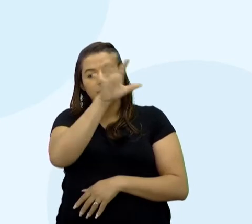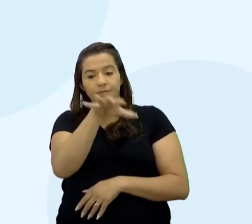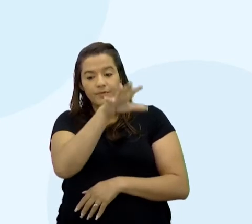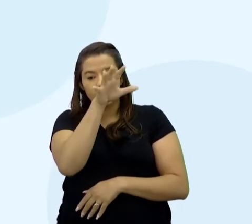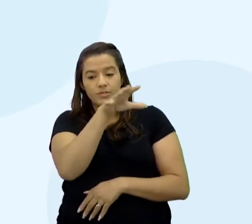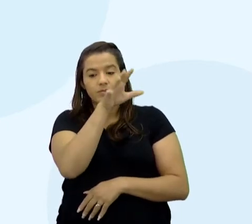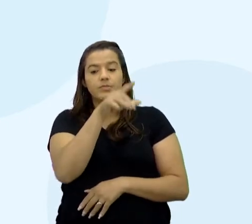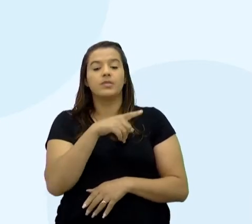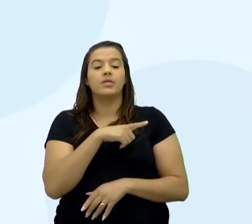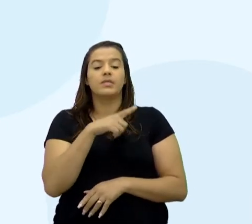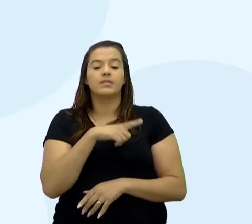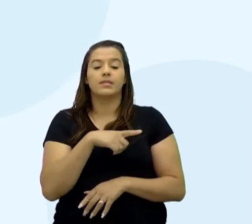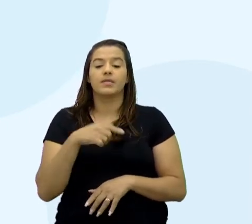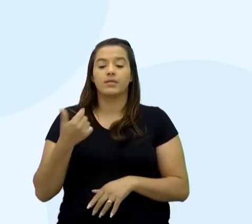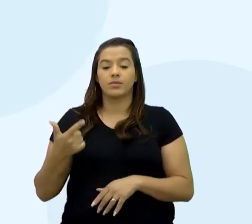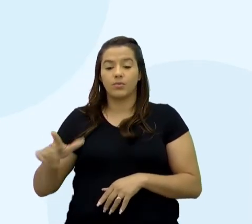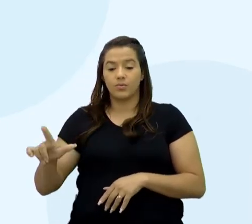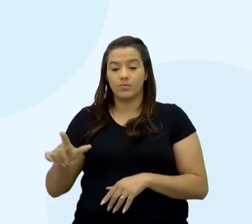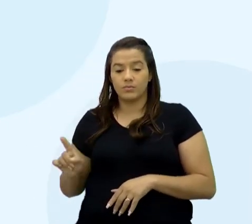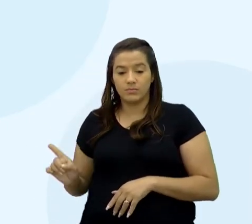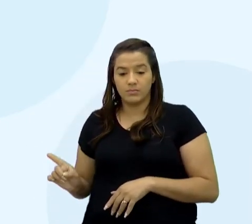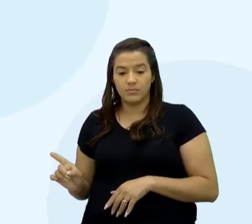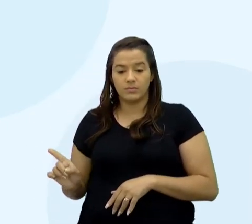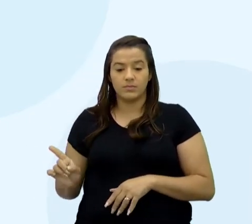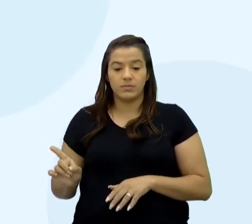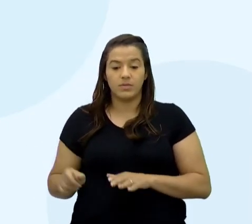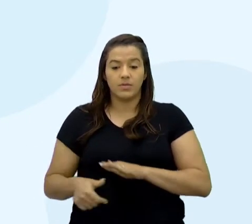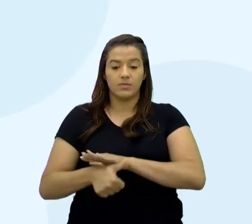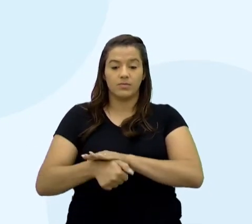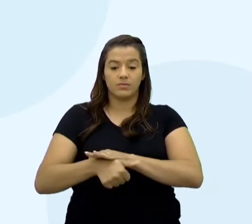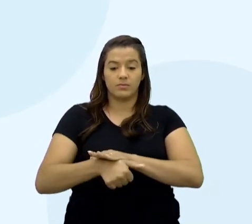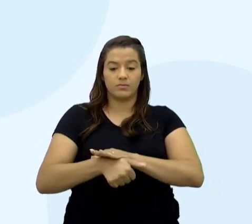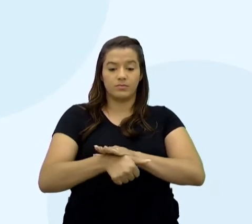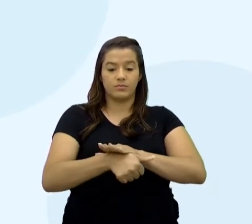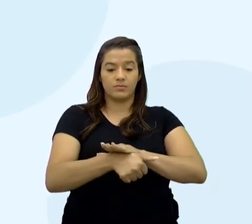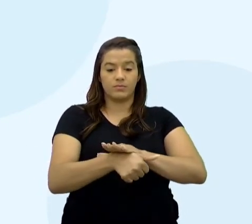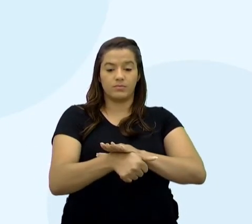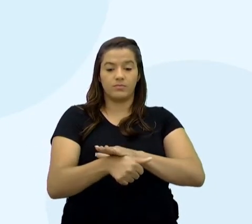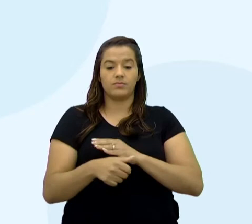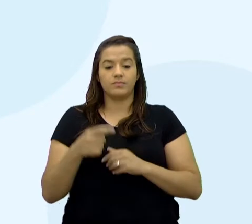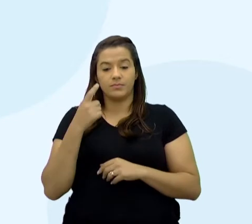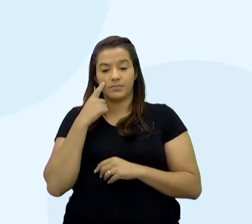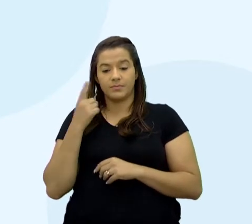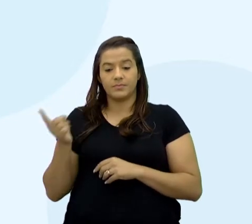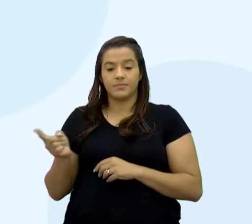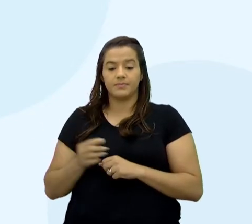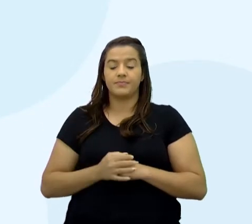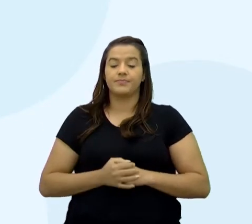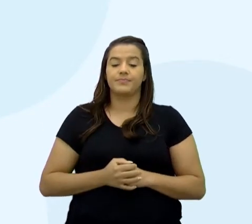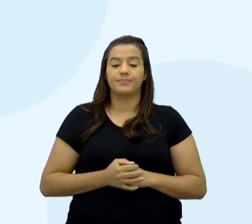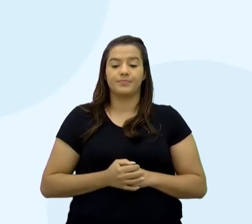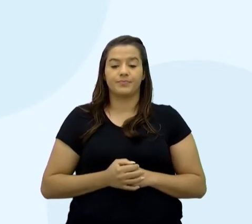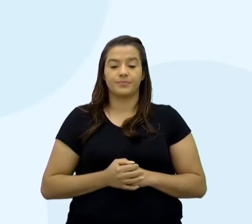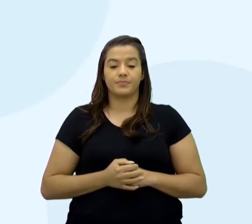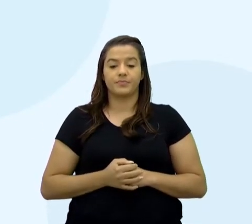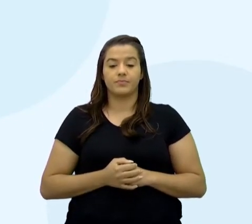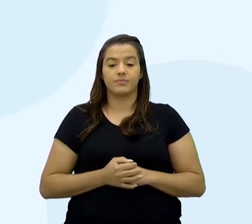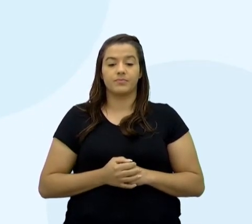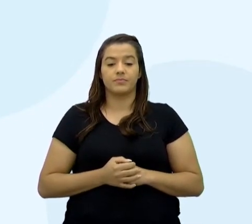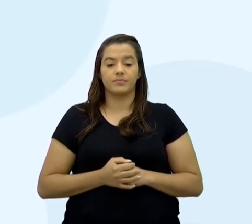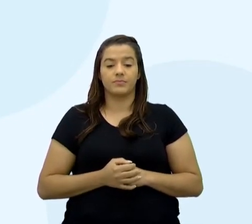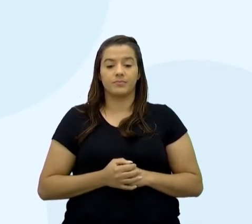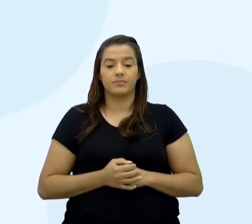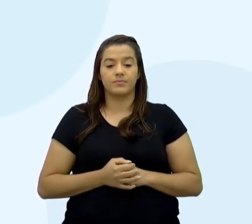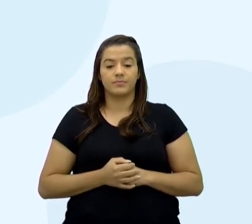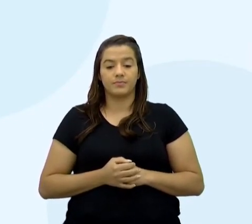abaixo tartarugas marinhas, tá? Ó, observem aí por algum